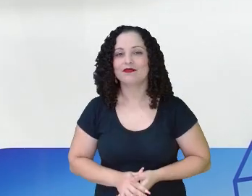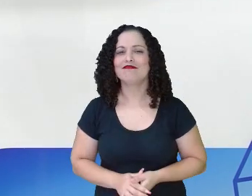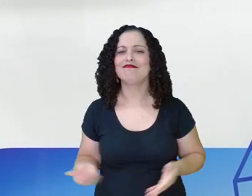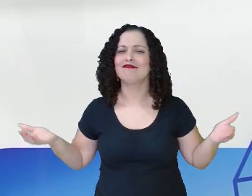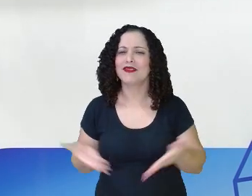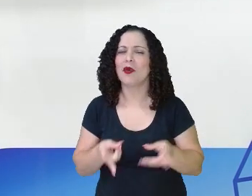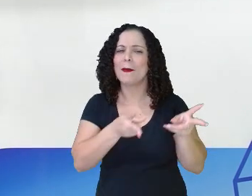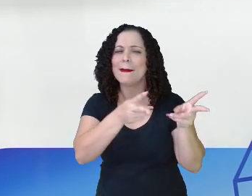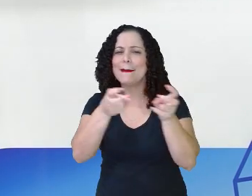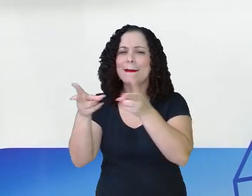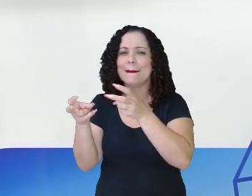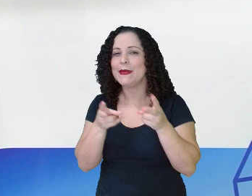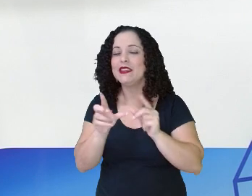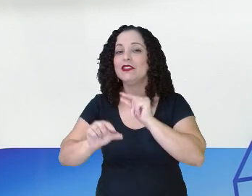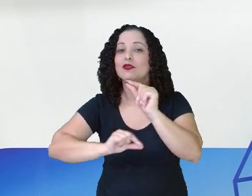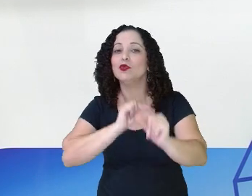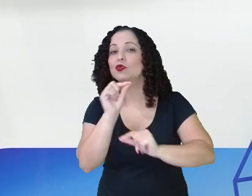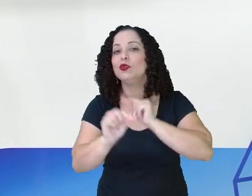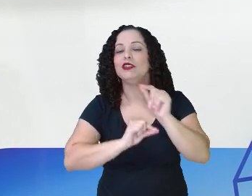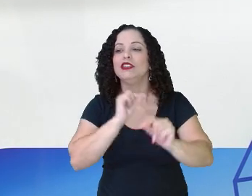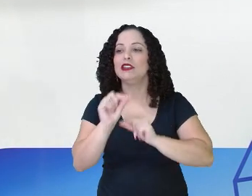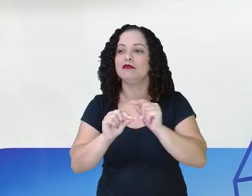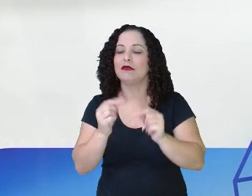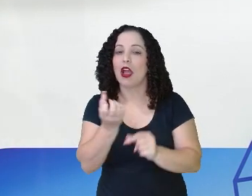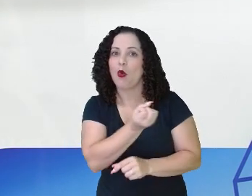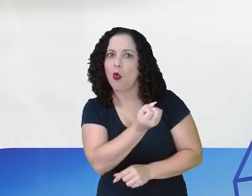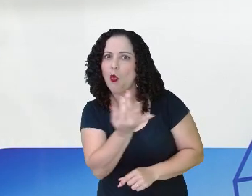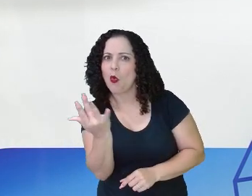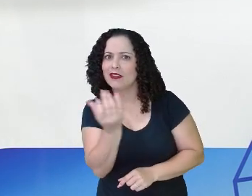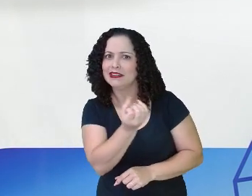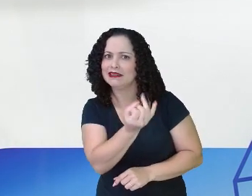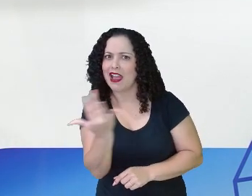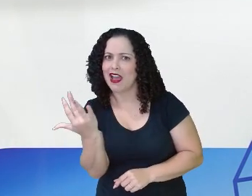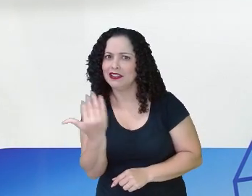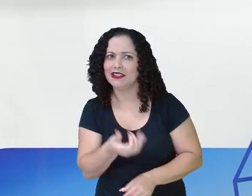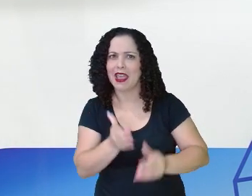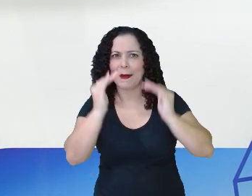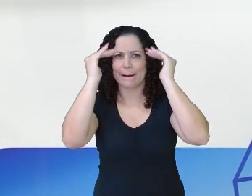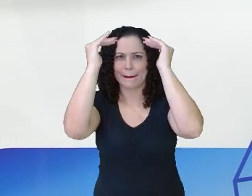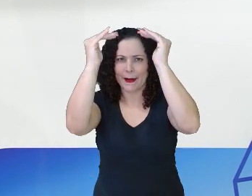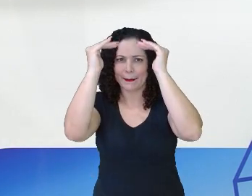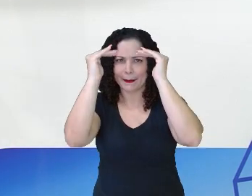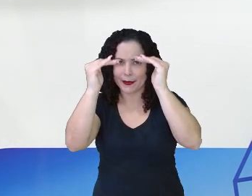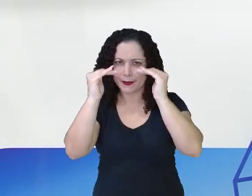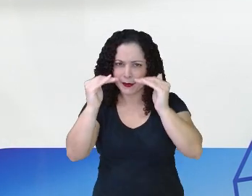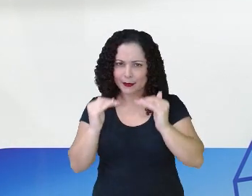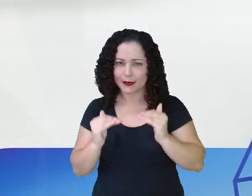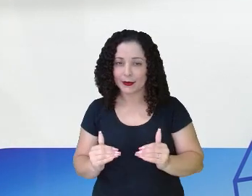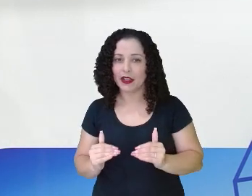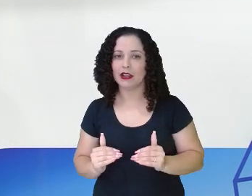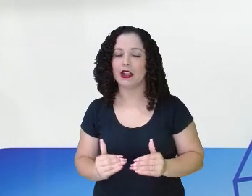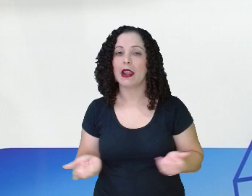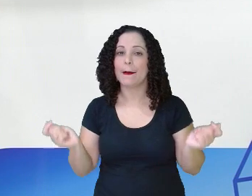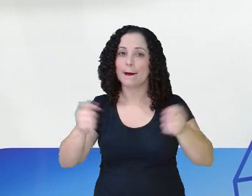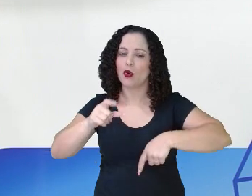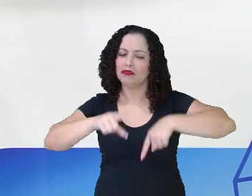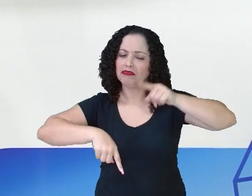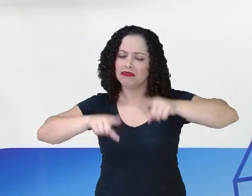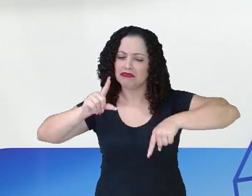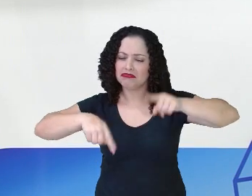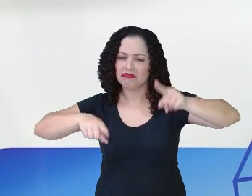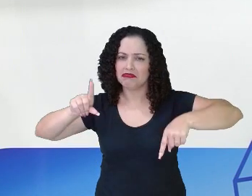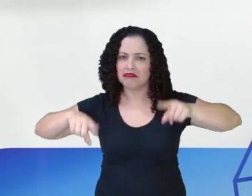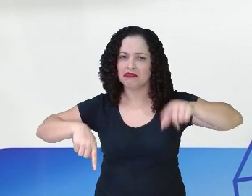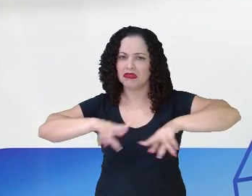coisa, professora. O que foi? A quantidade de parcelas. A senhora falou que a quantidade de parcelas pode variar.